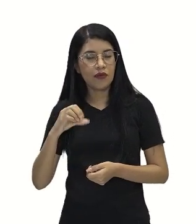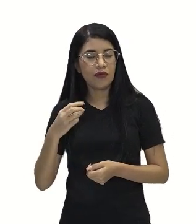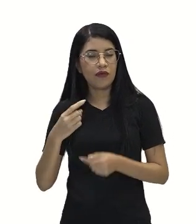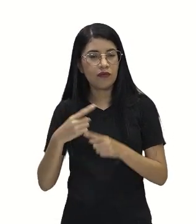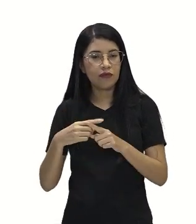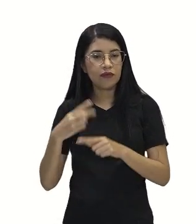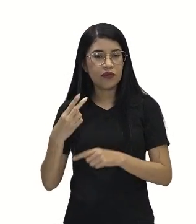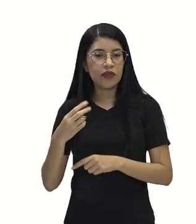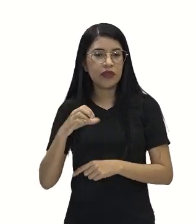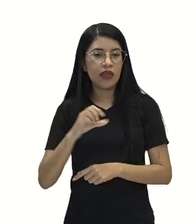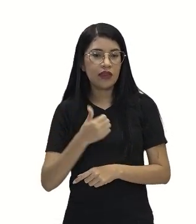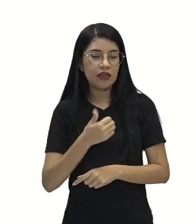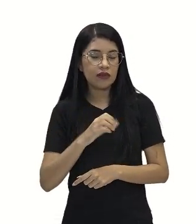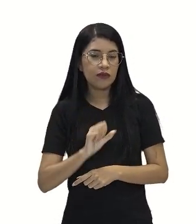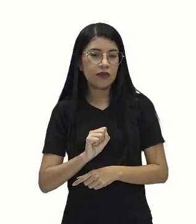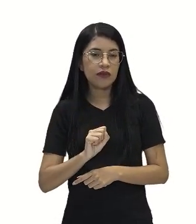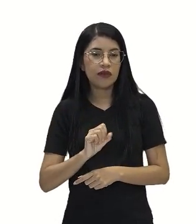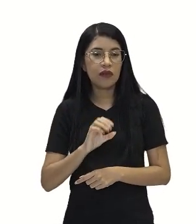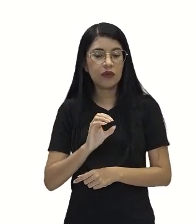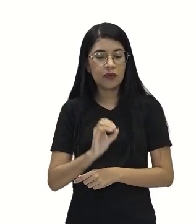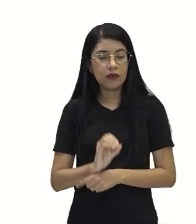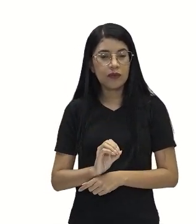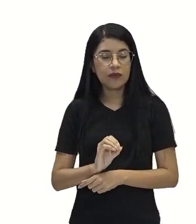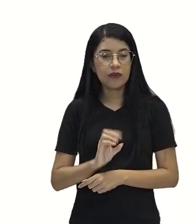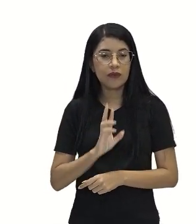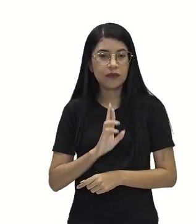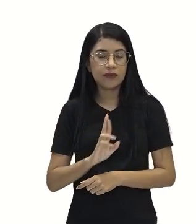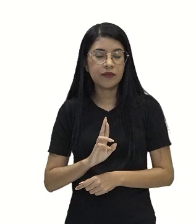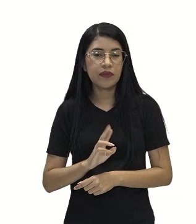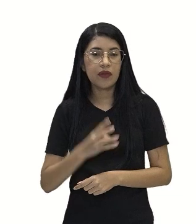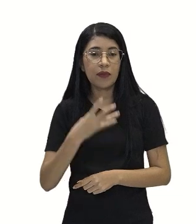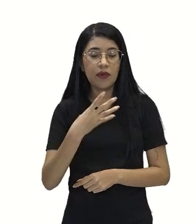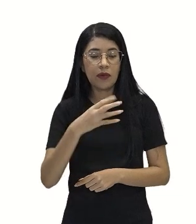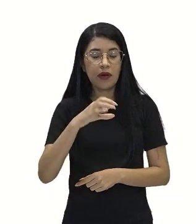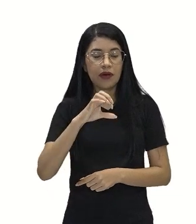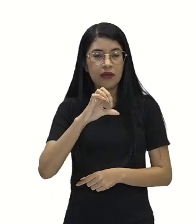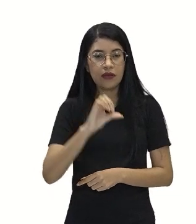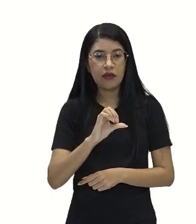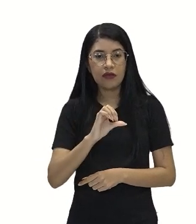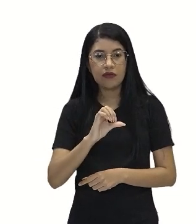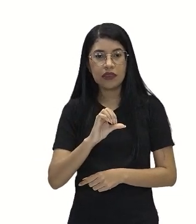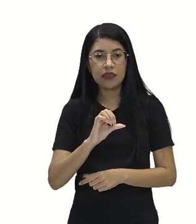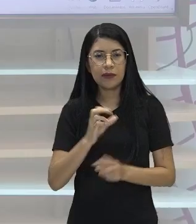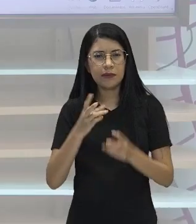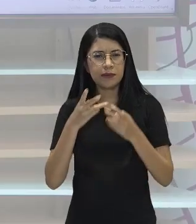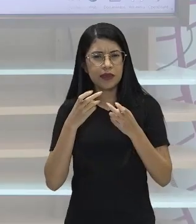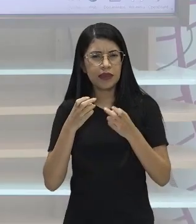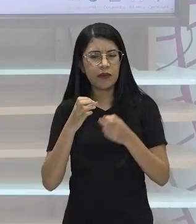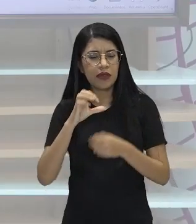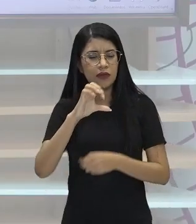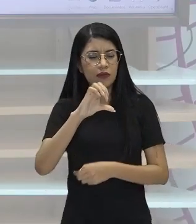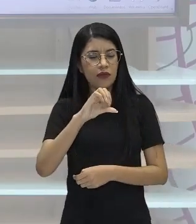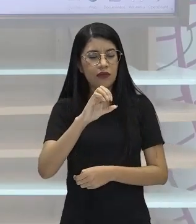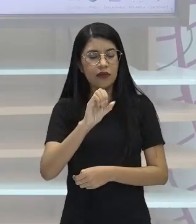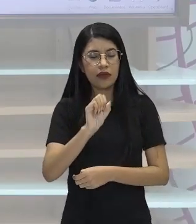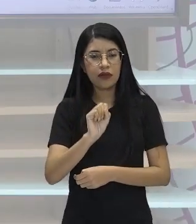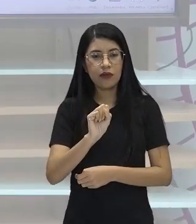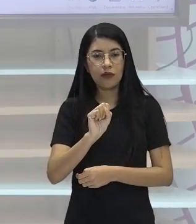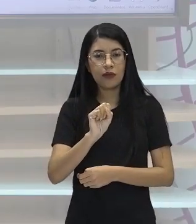para 49. Olha o que aconteceu. Do 98, quando nós dividirmos, ele passou para